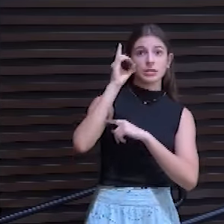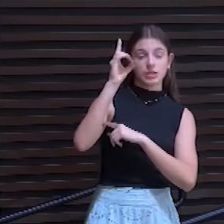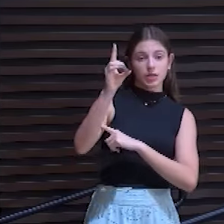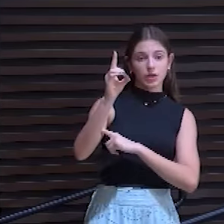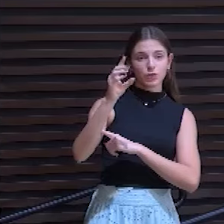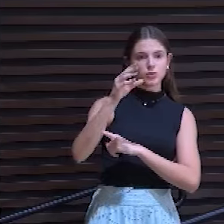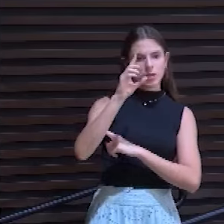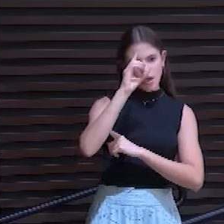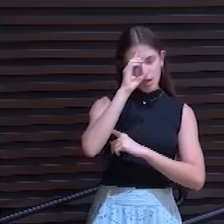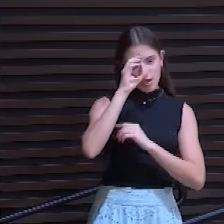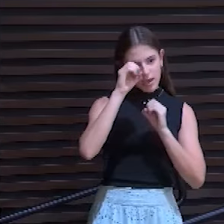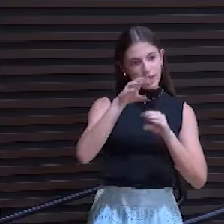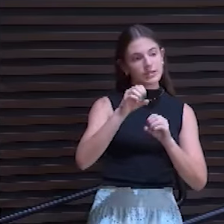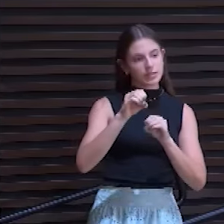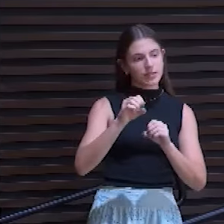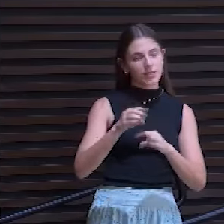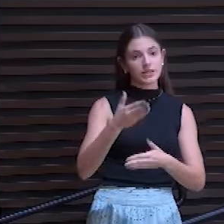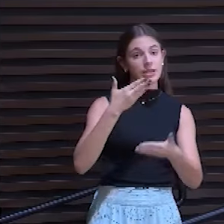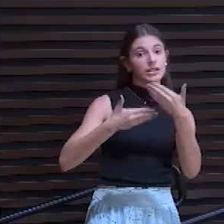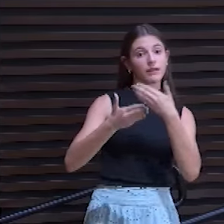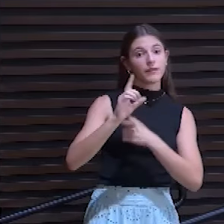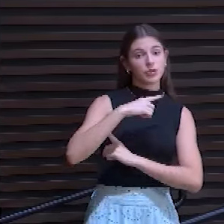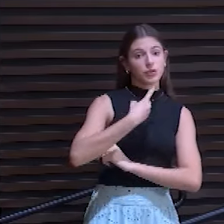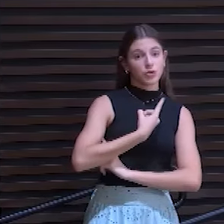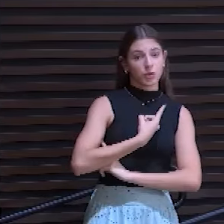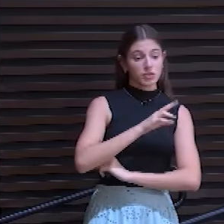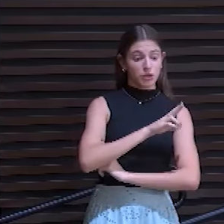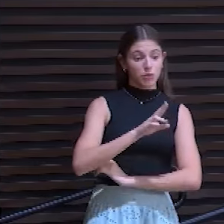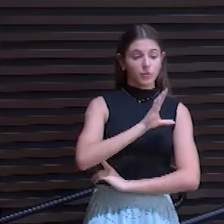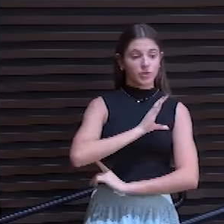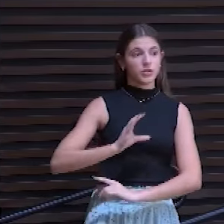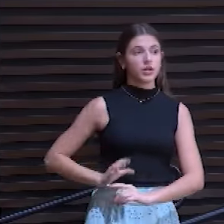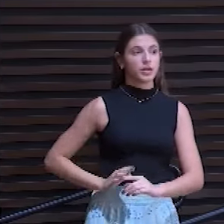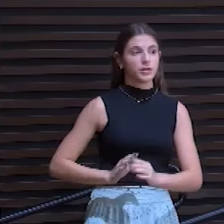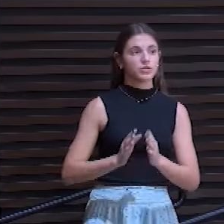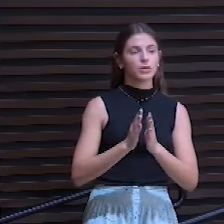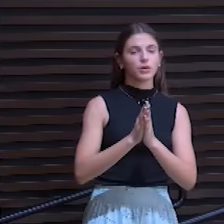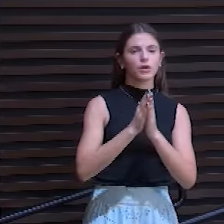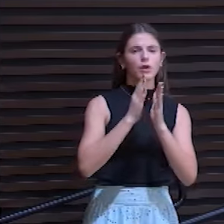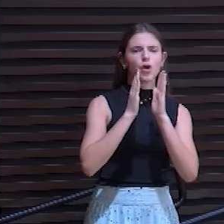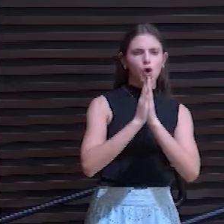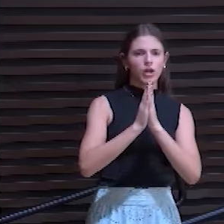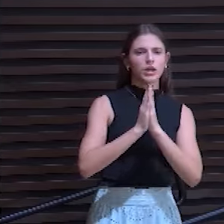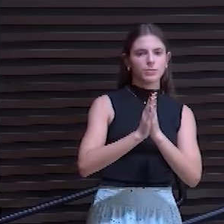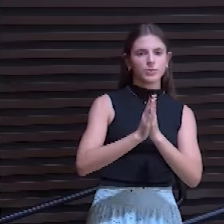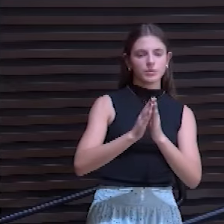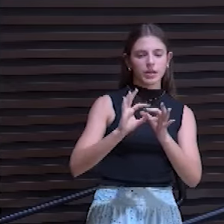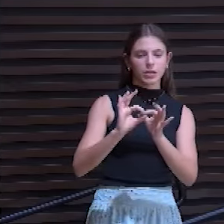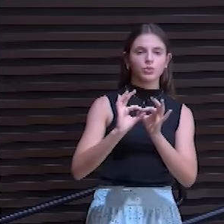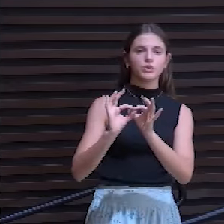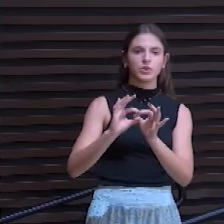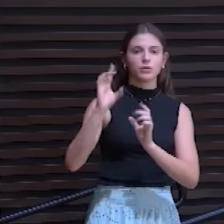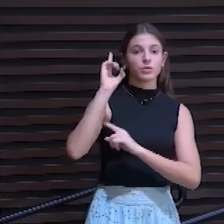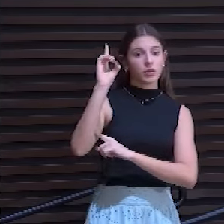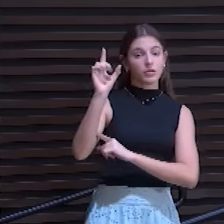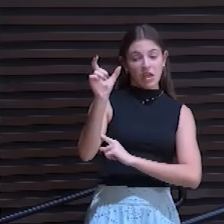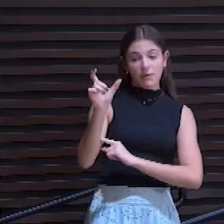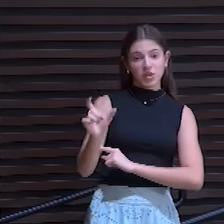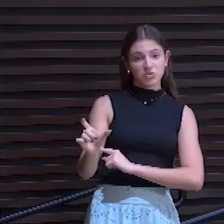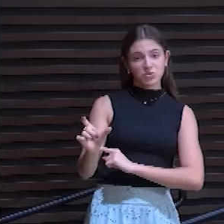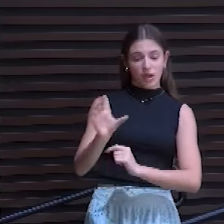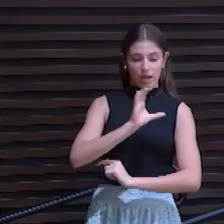Em nome de Cristo, pois, rogamos que vos reconcilieis com Deus. aquele que não conheceu o pecado, ele o